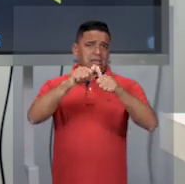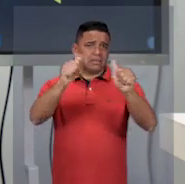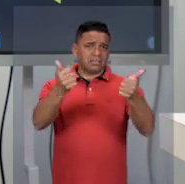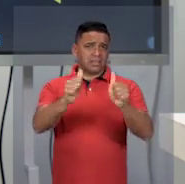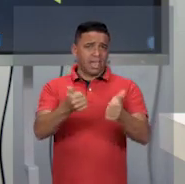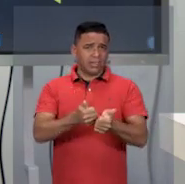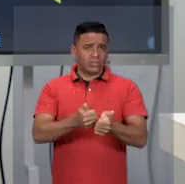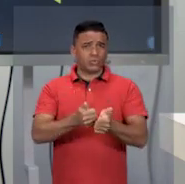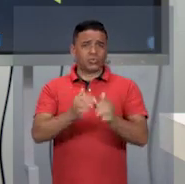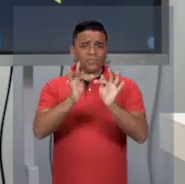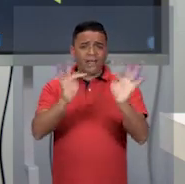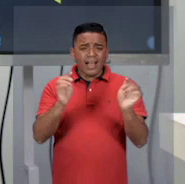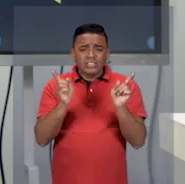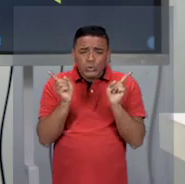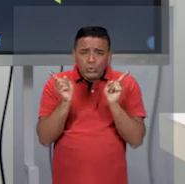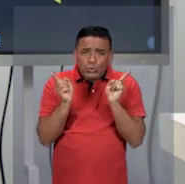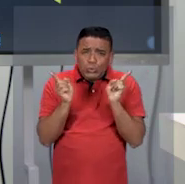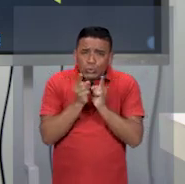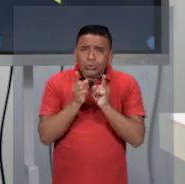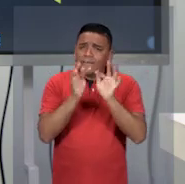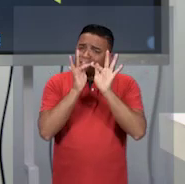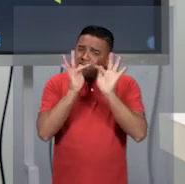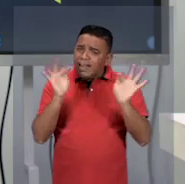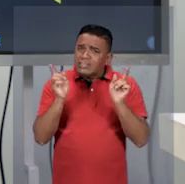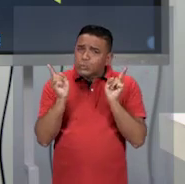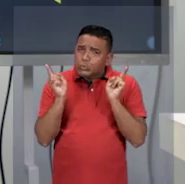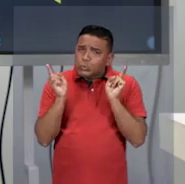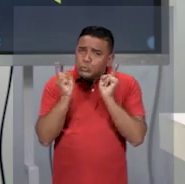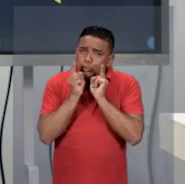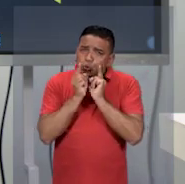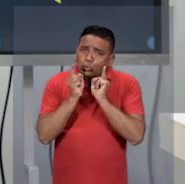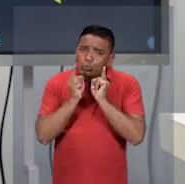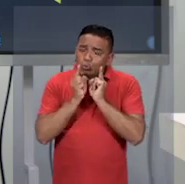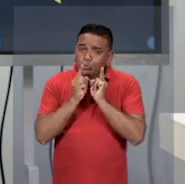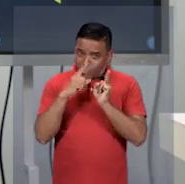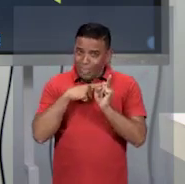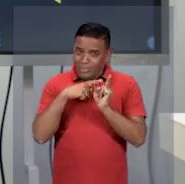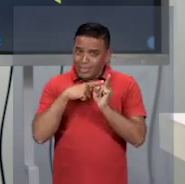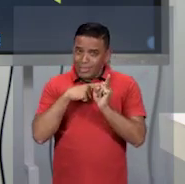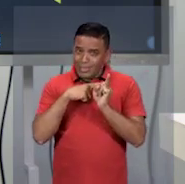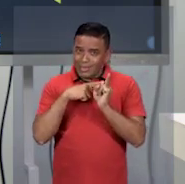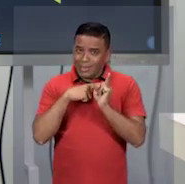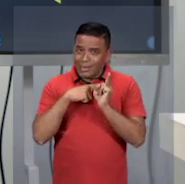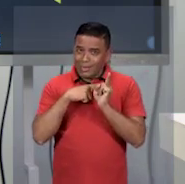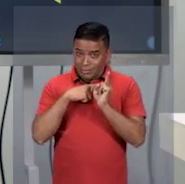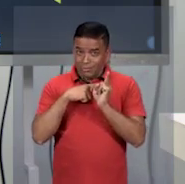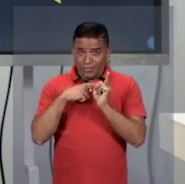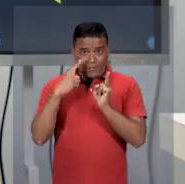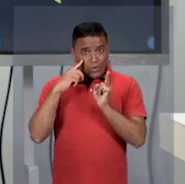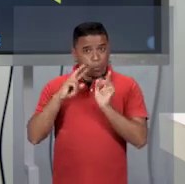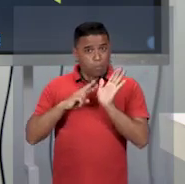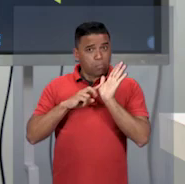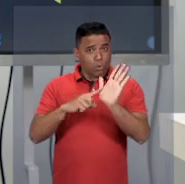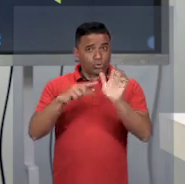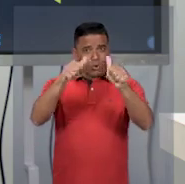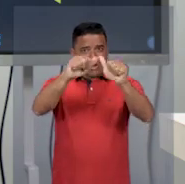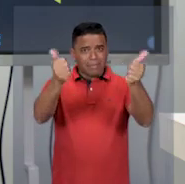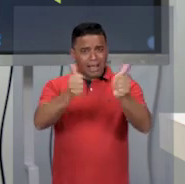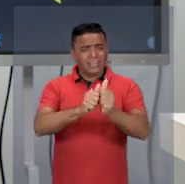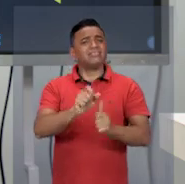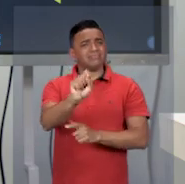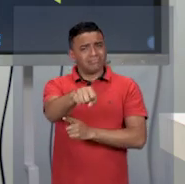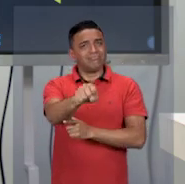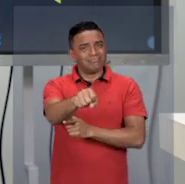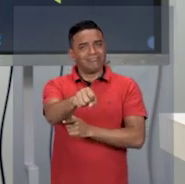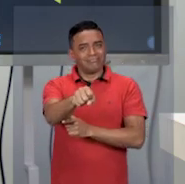sentenças curtas. Existem frases curtas. Foi isso que apareceu ali? Foi.